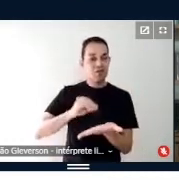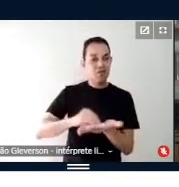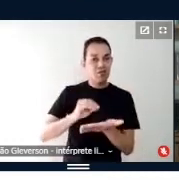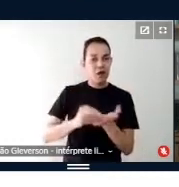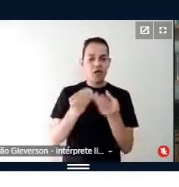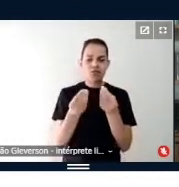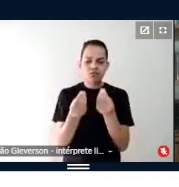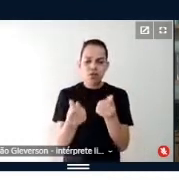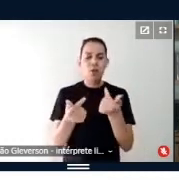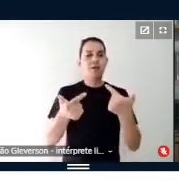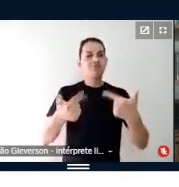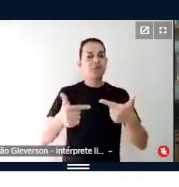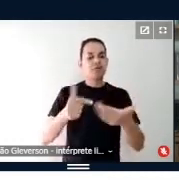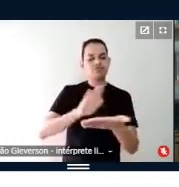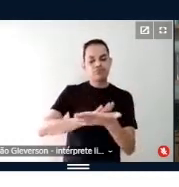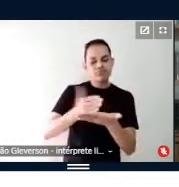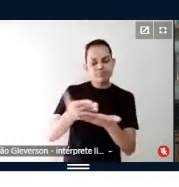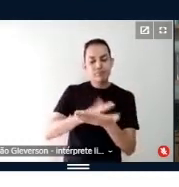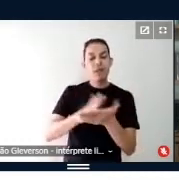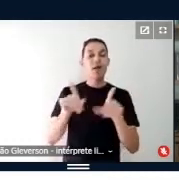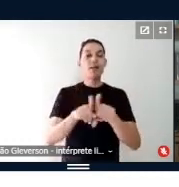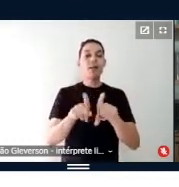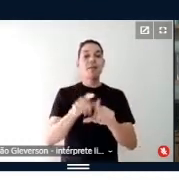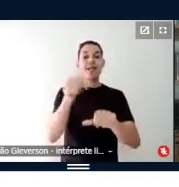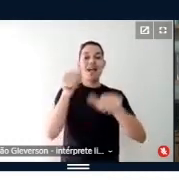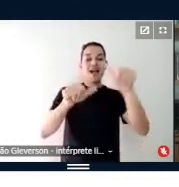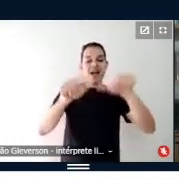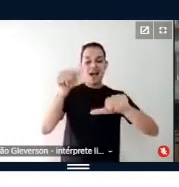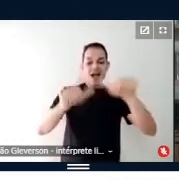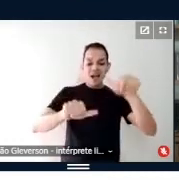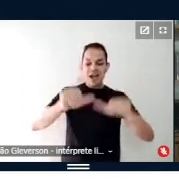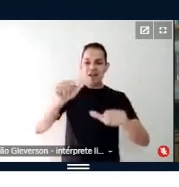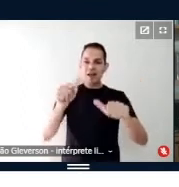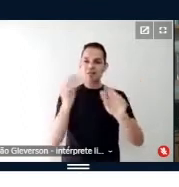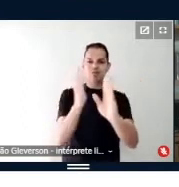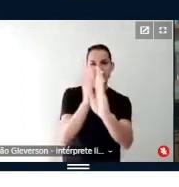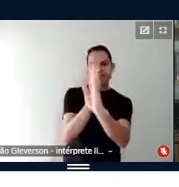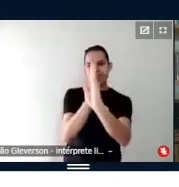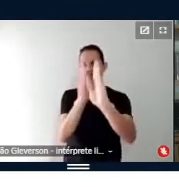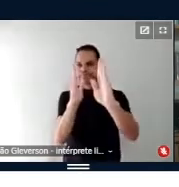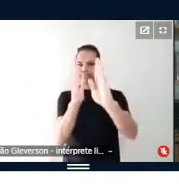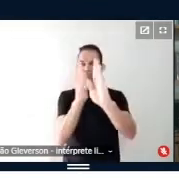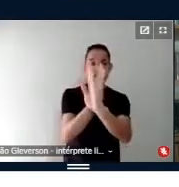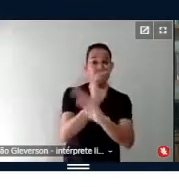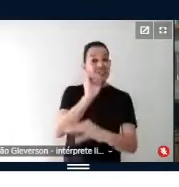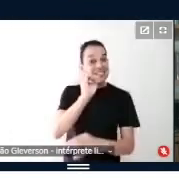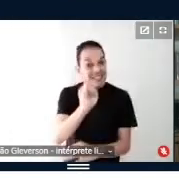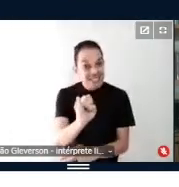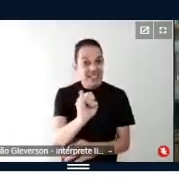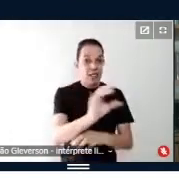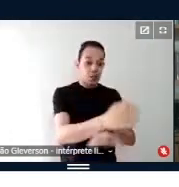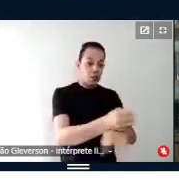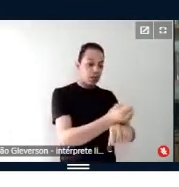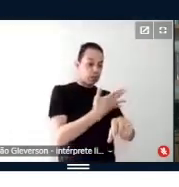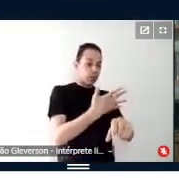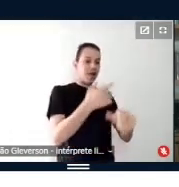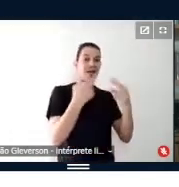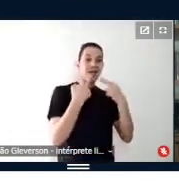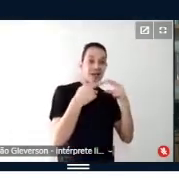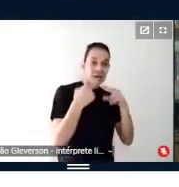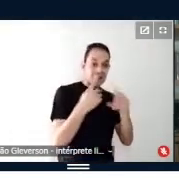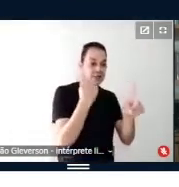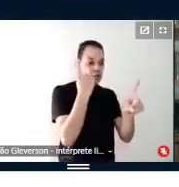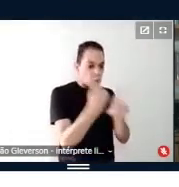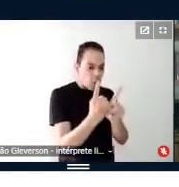interpretação e aí a avaliação ela é feita só depois de uma reclamação, ou seja, ela fica a cargo